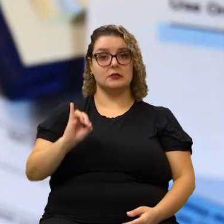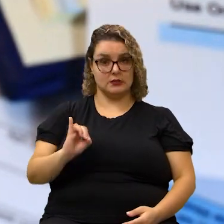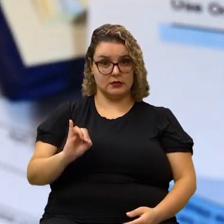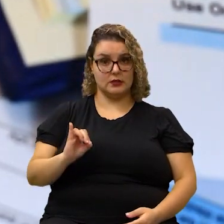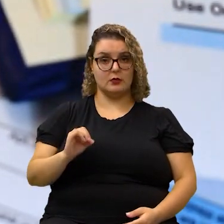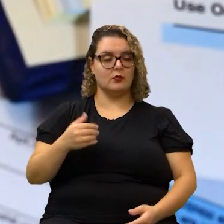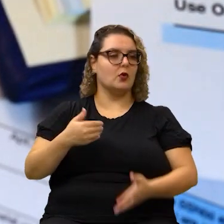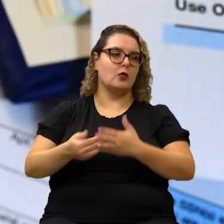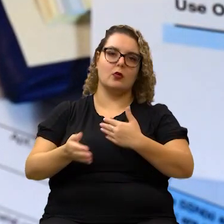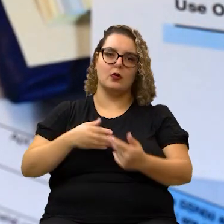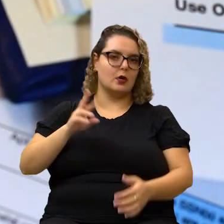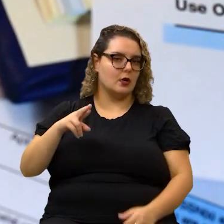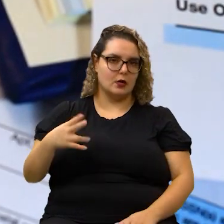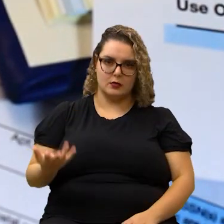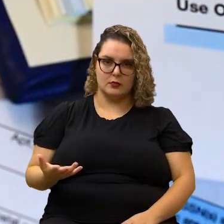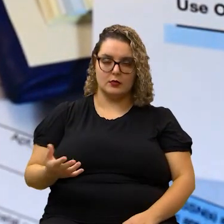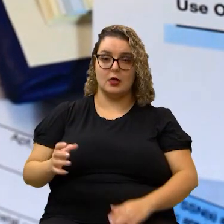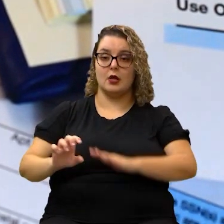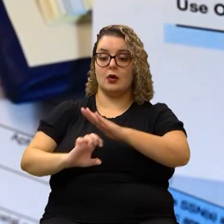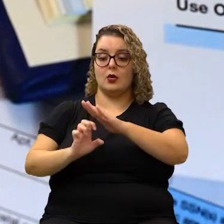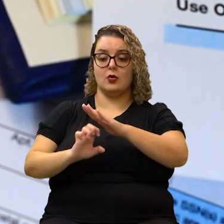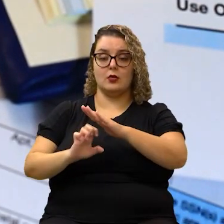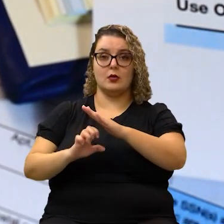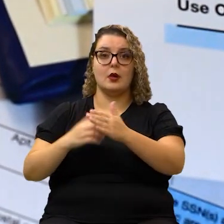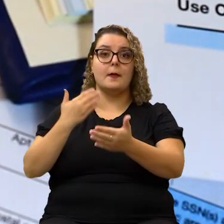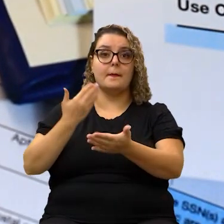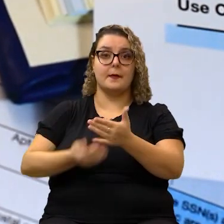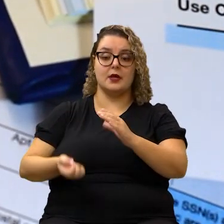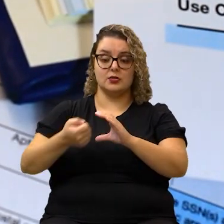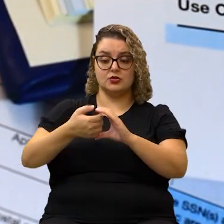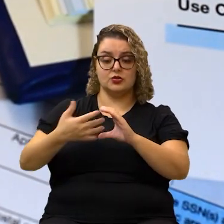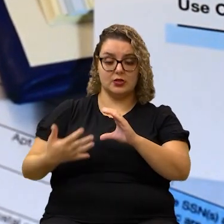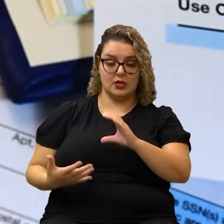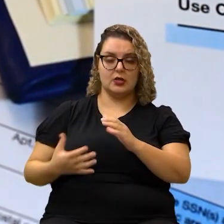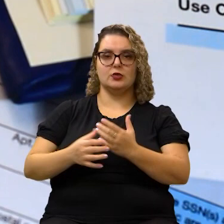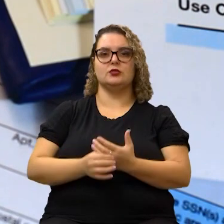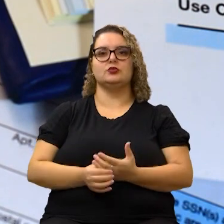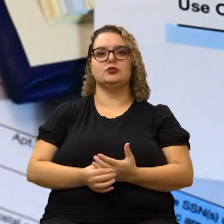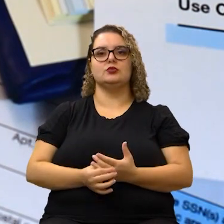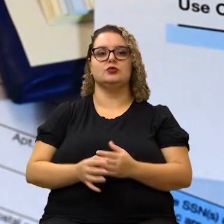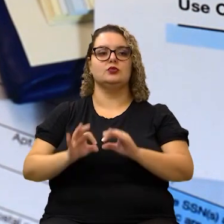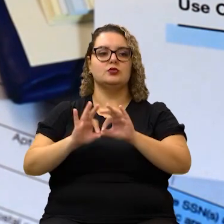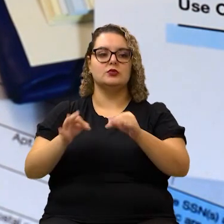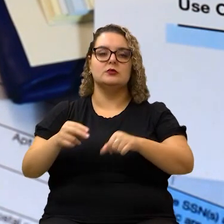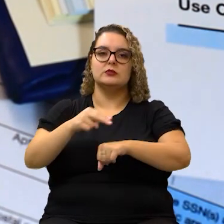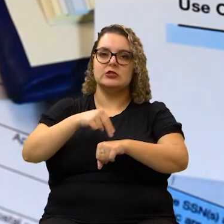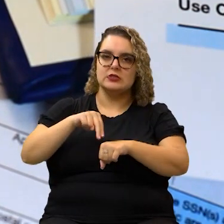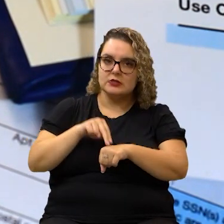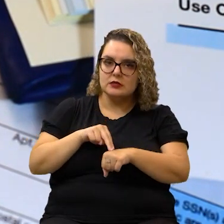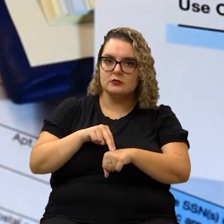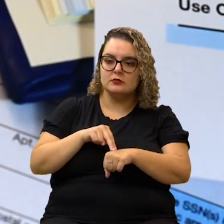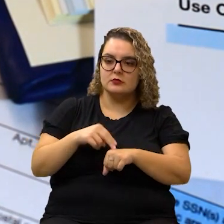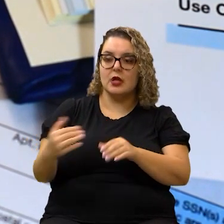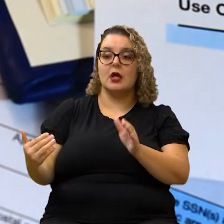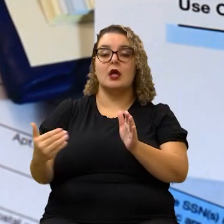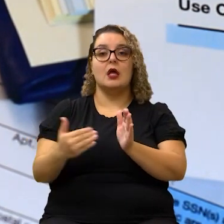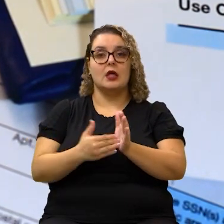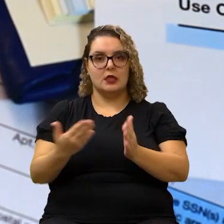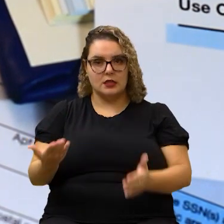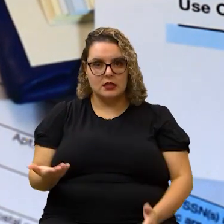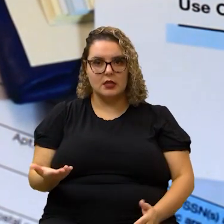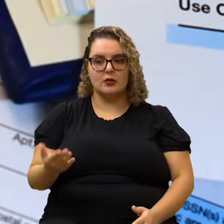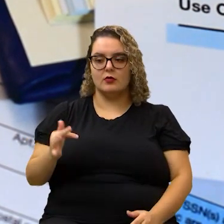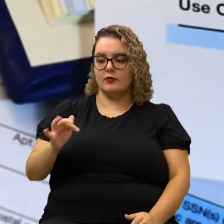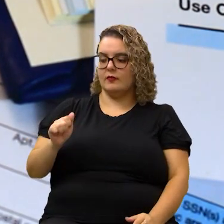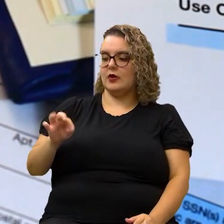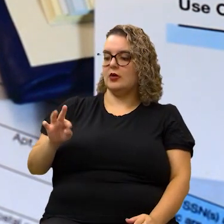se por alguma razão a empresa perde a sua característica de estar ali no Simples Nacional, mesmo que ela esteja